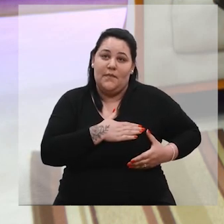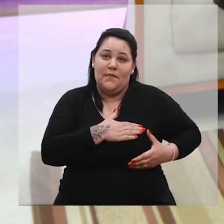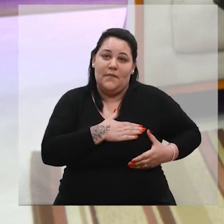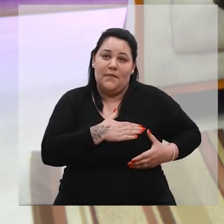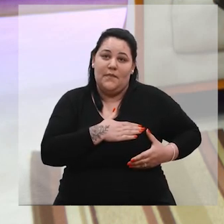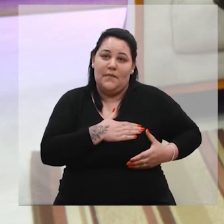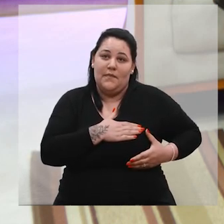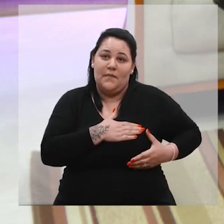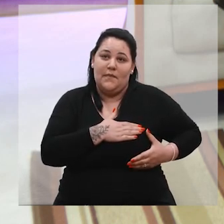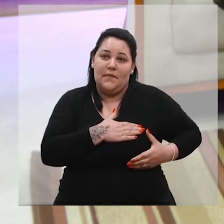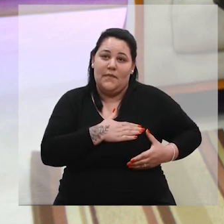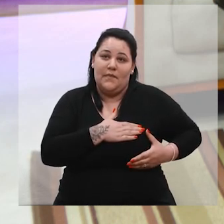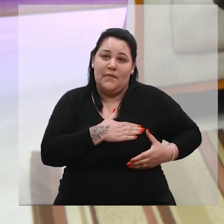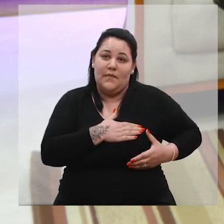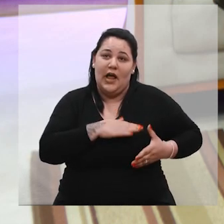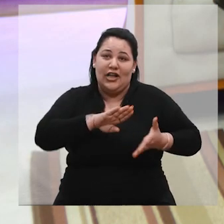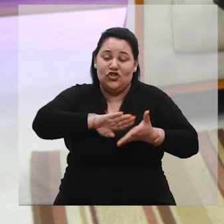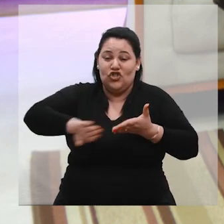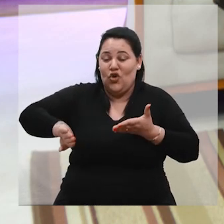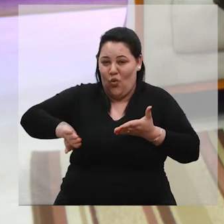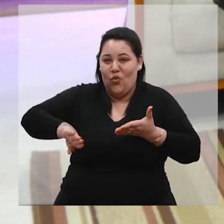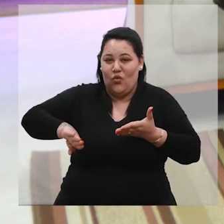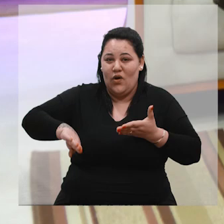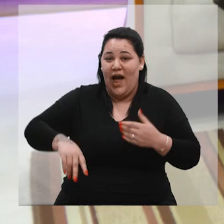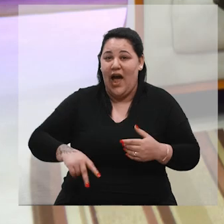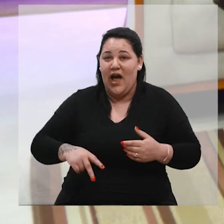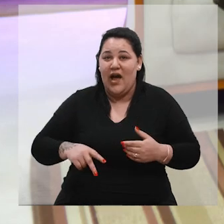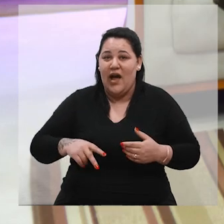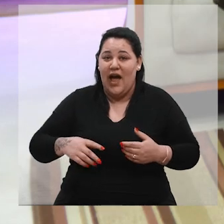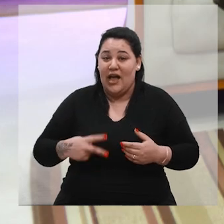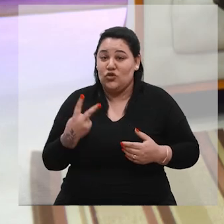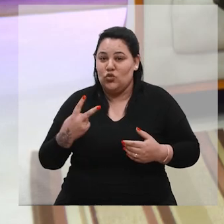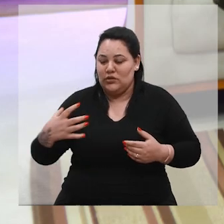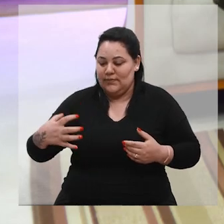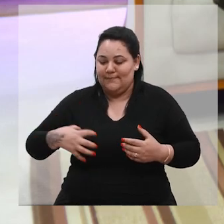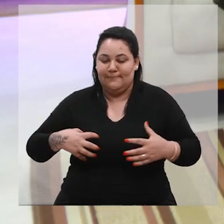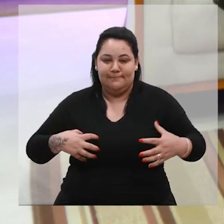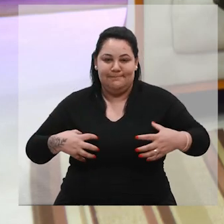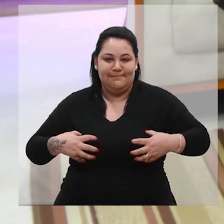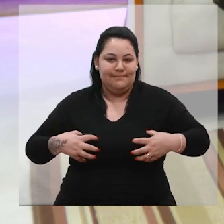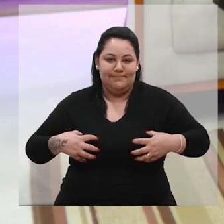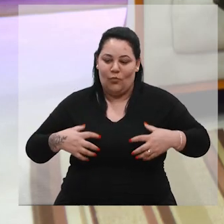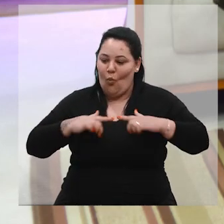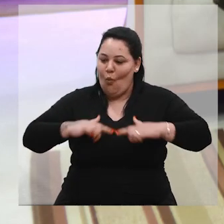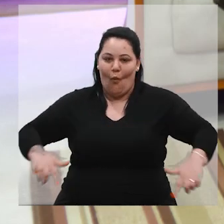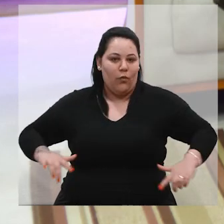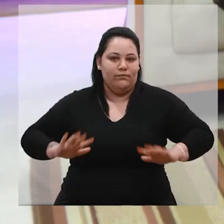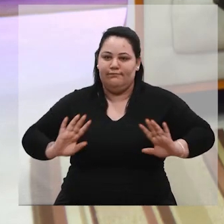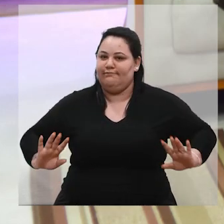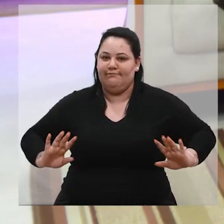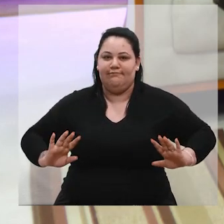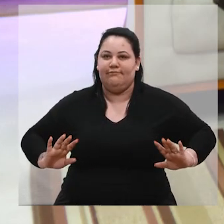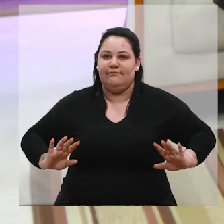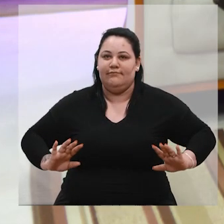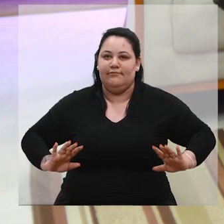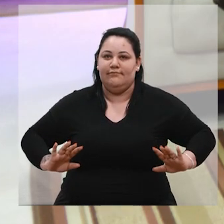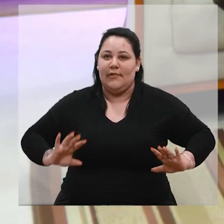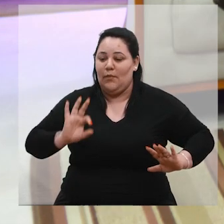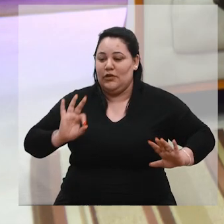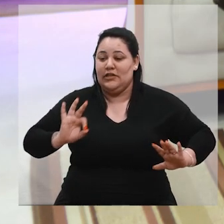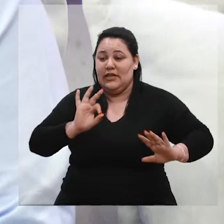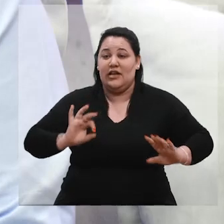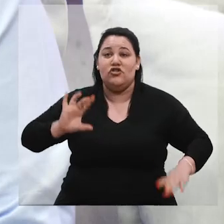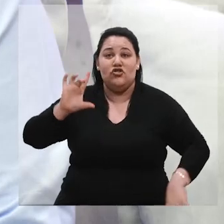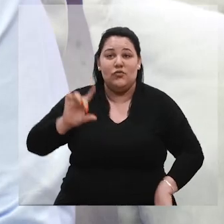dando spoiler, que é retirada da glândula, das duas glândulas. Então, assim, as chances